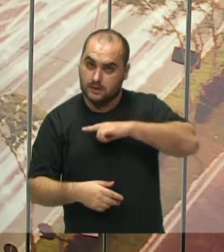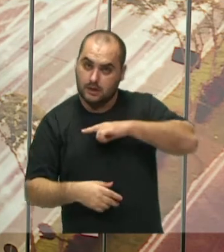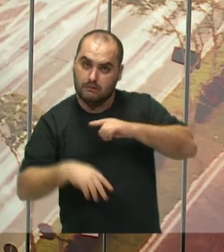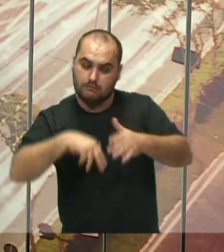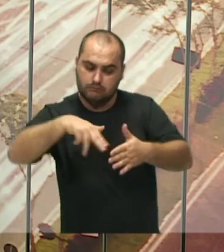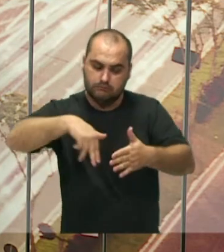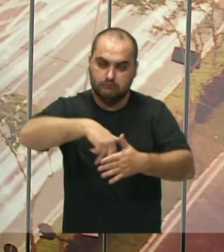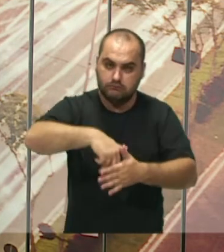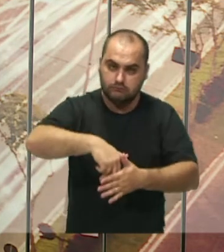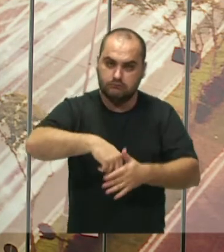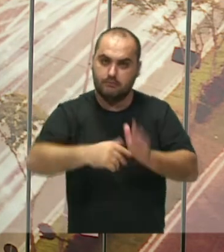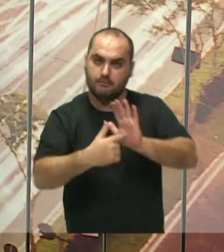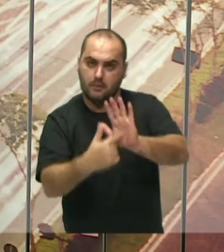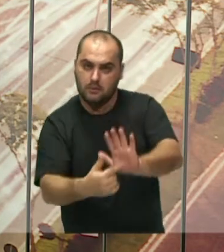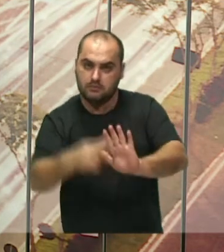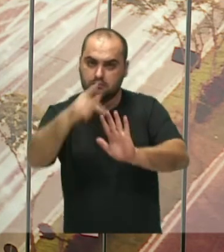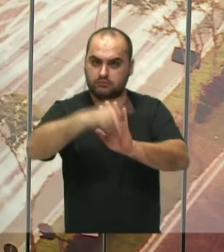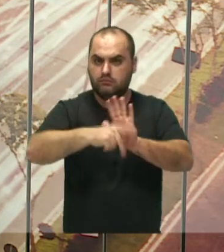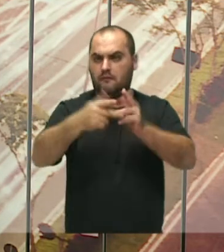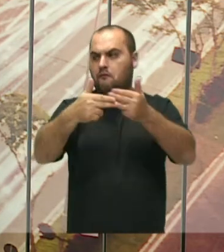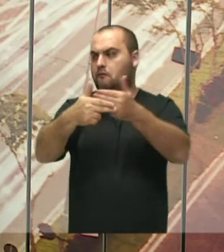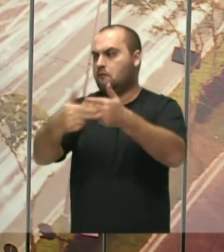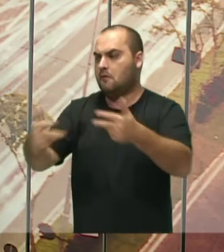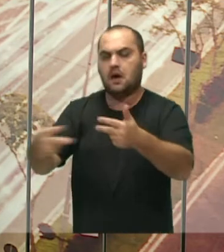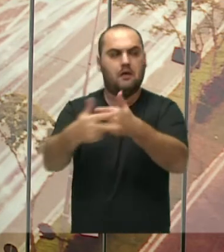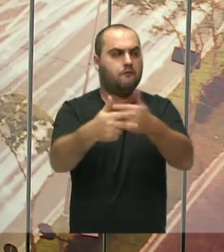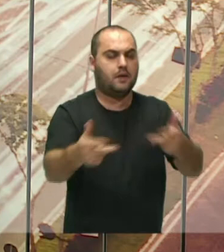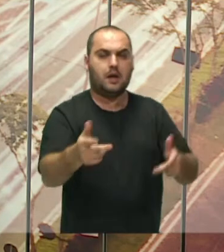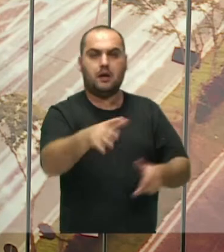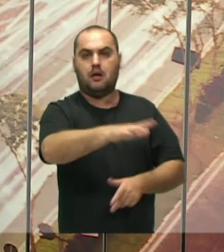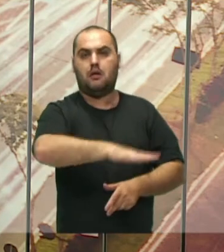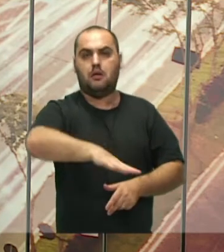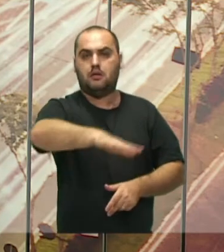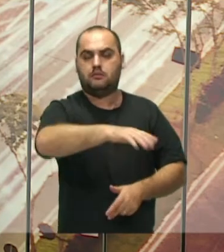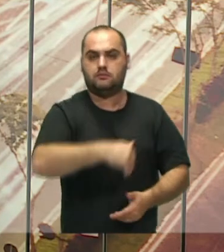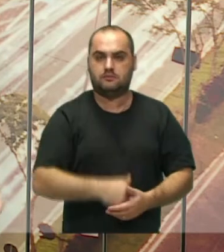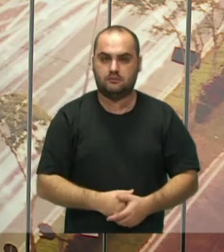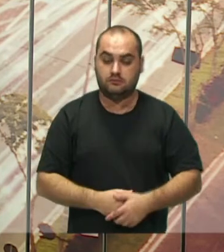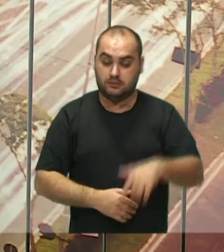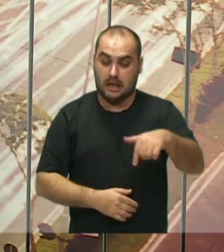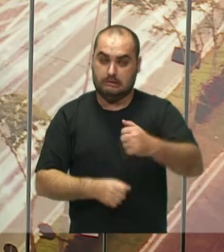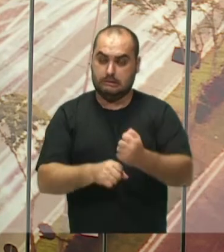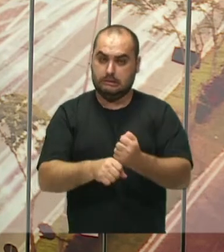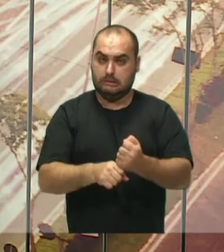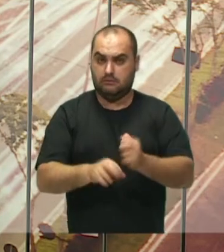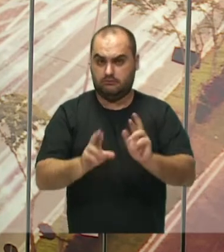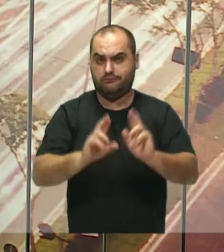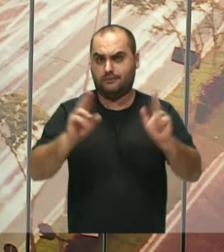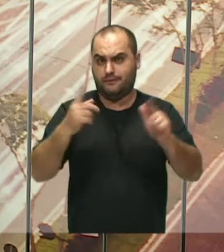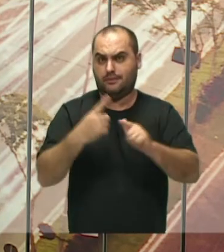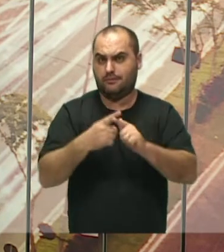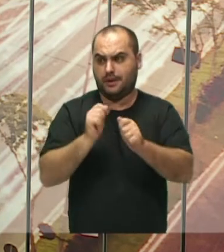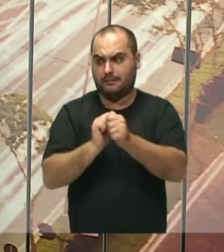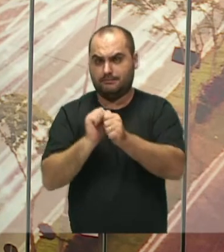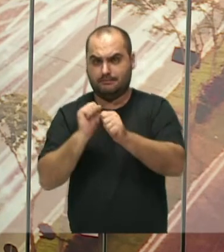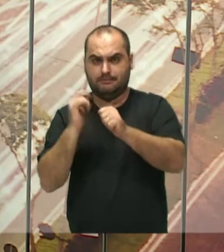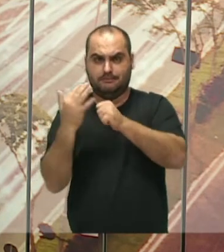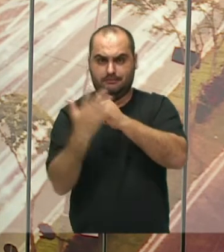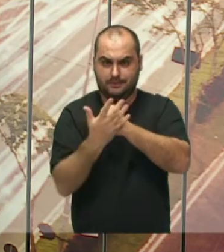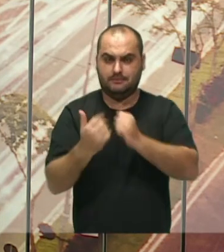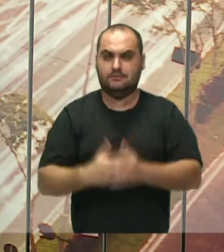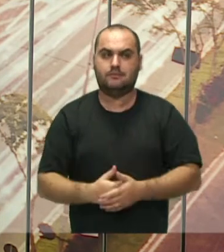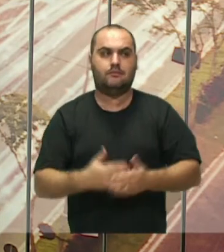para a Tribuna apresenta projetos de diversas áreas né esse nós tivemos um ano atípico né por conta da pandemia